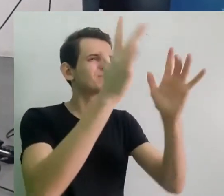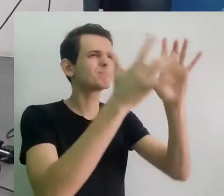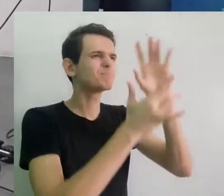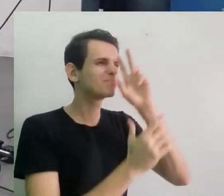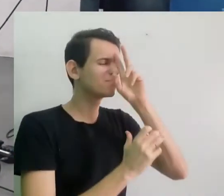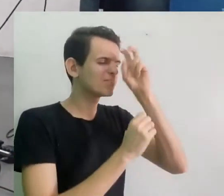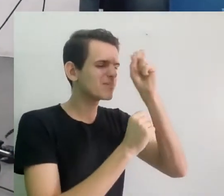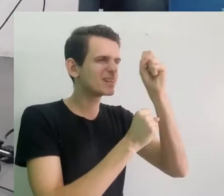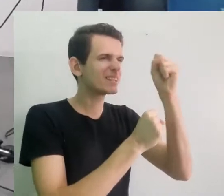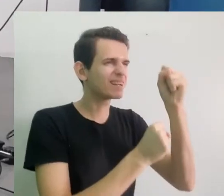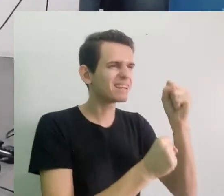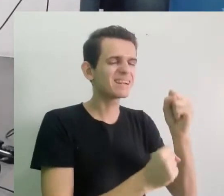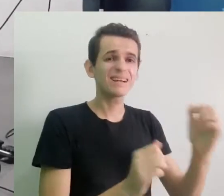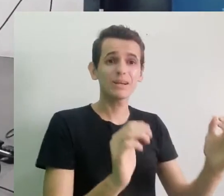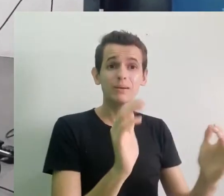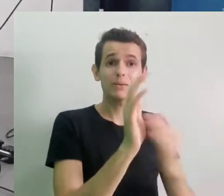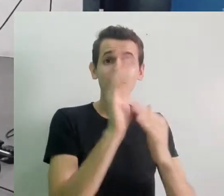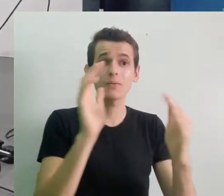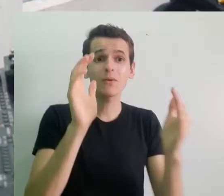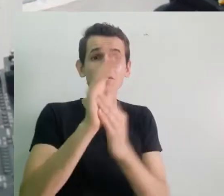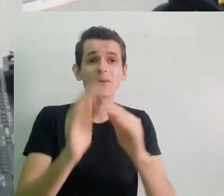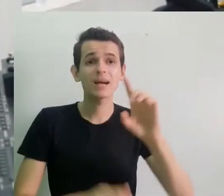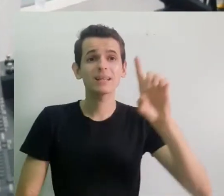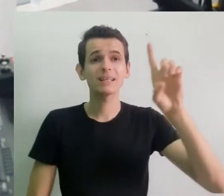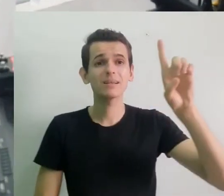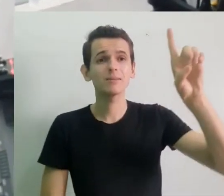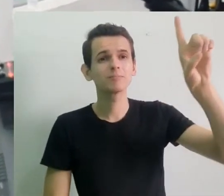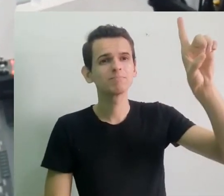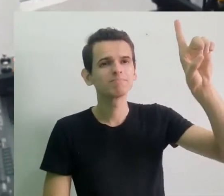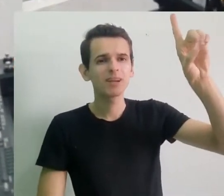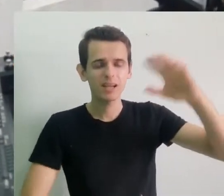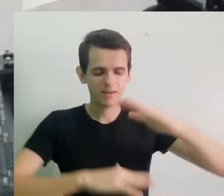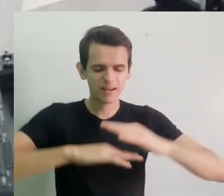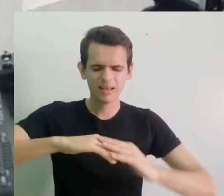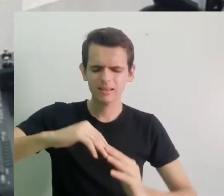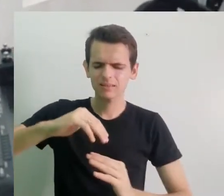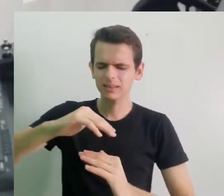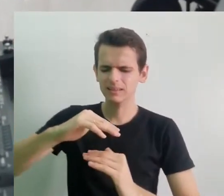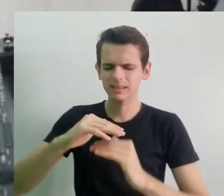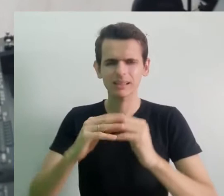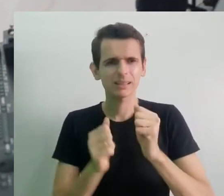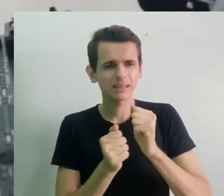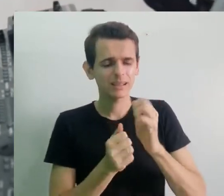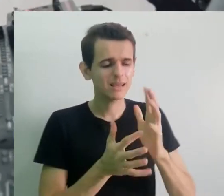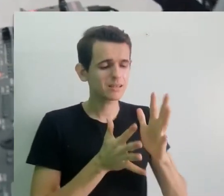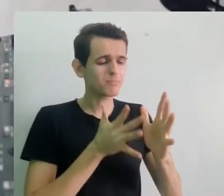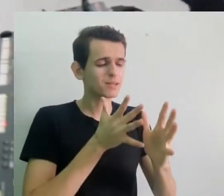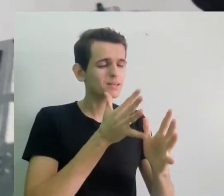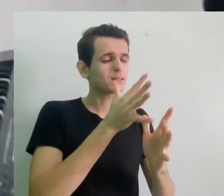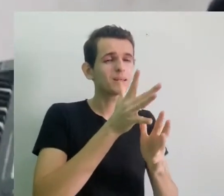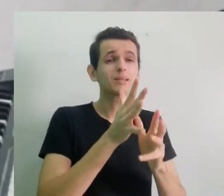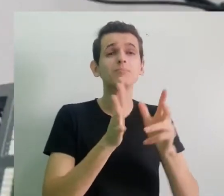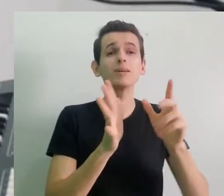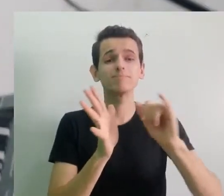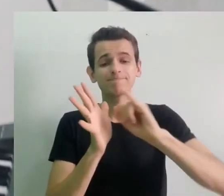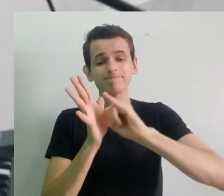a força e o louvor a Deus, e o levantar das